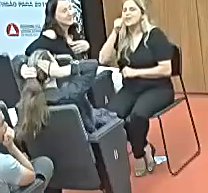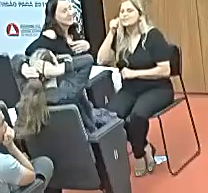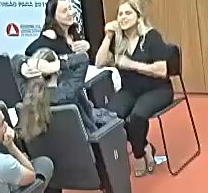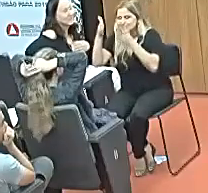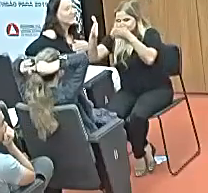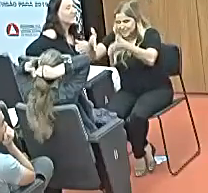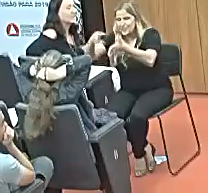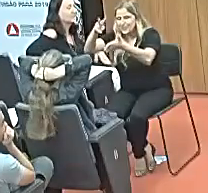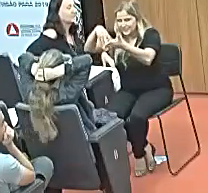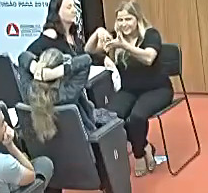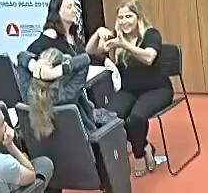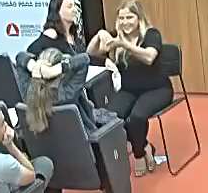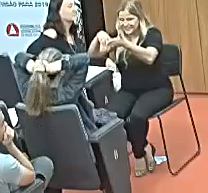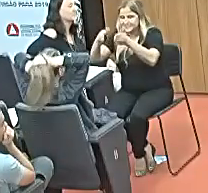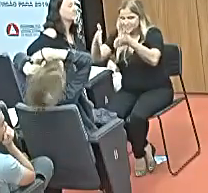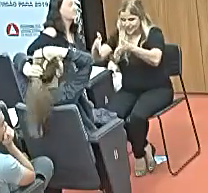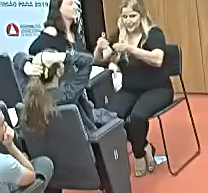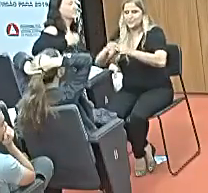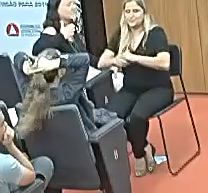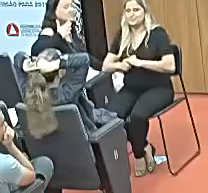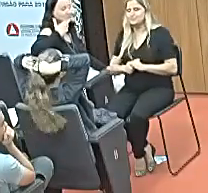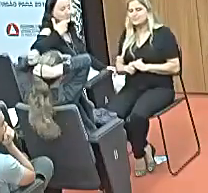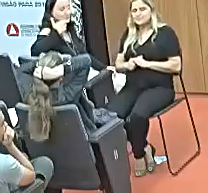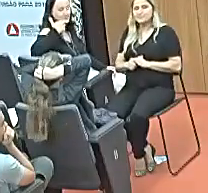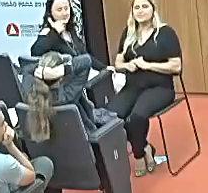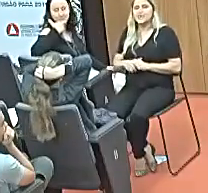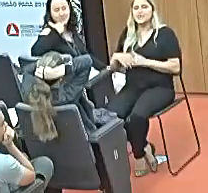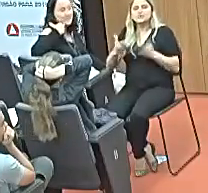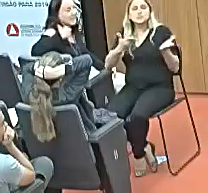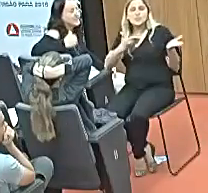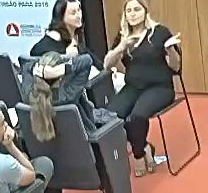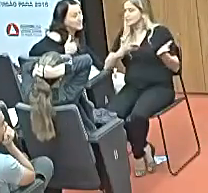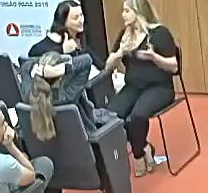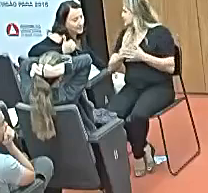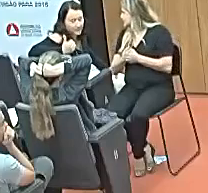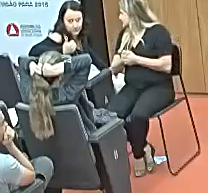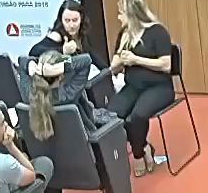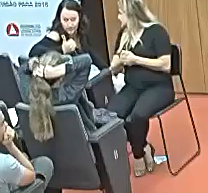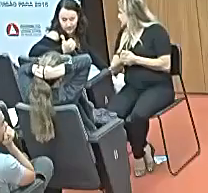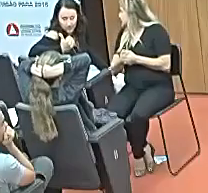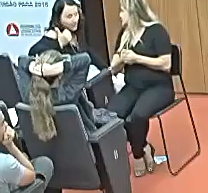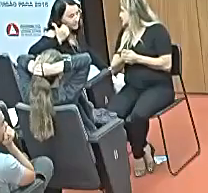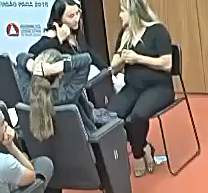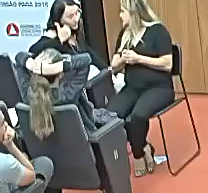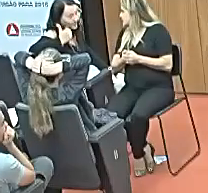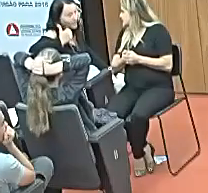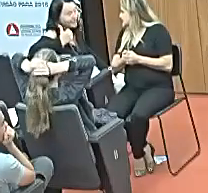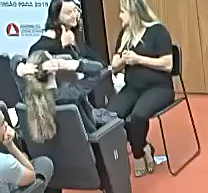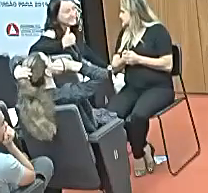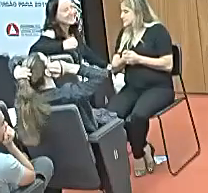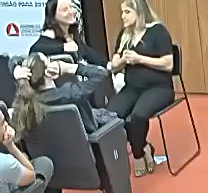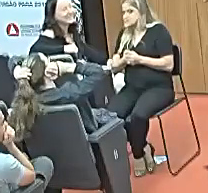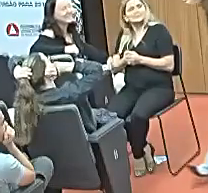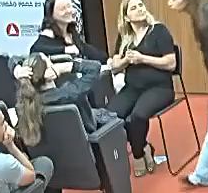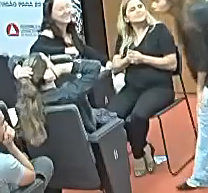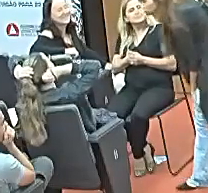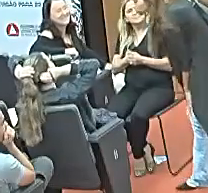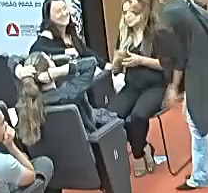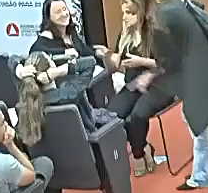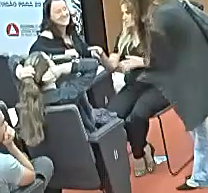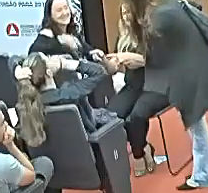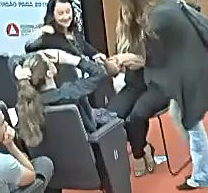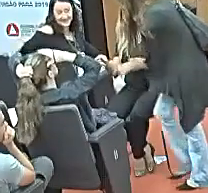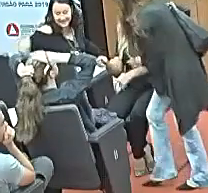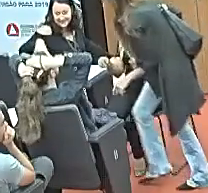figura do deputado jean é um grande incentivador